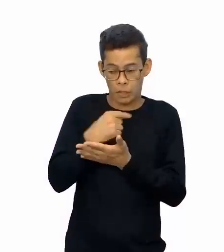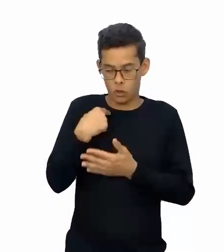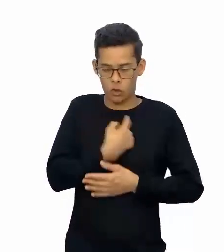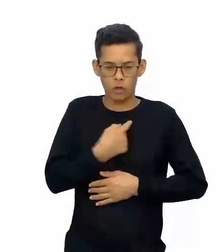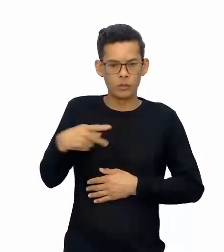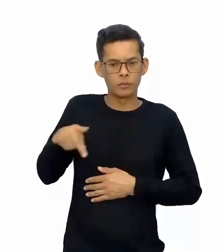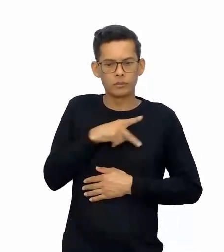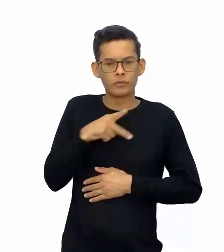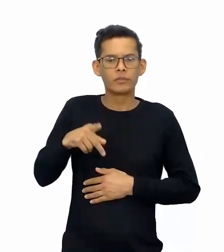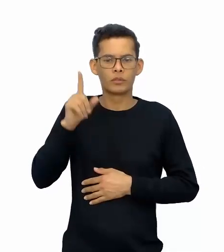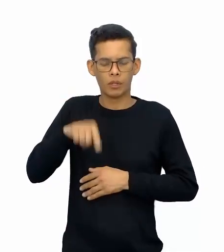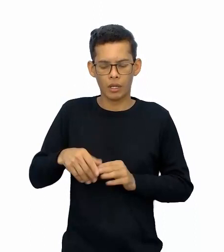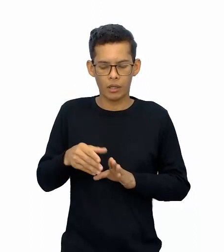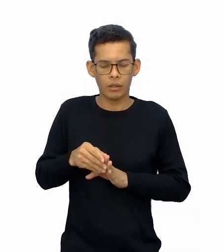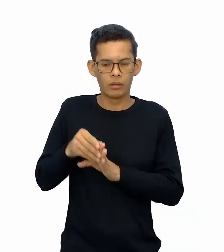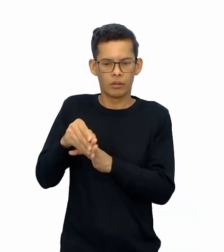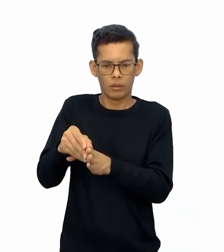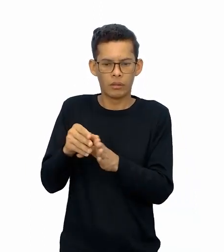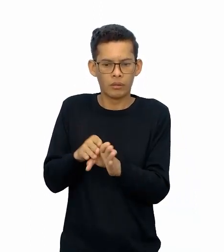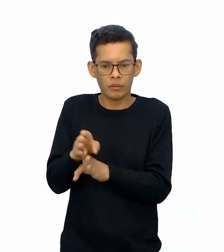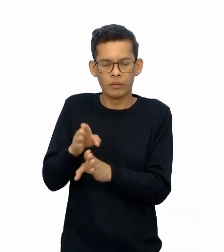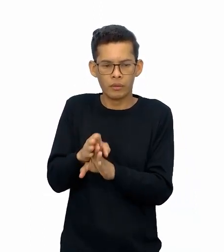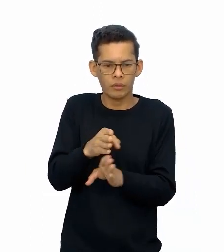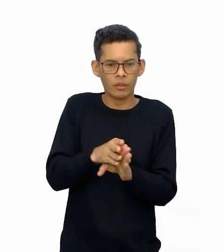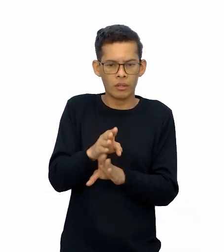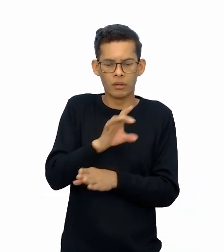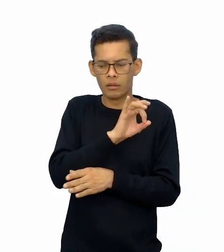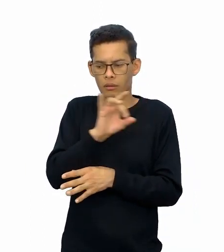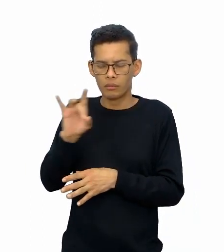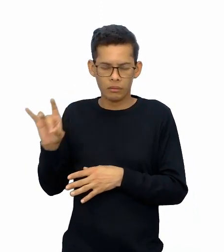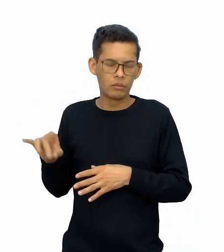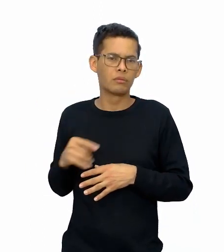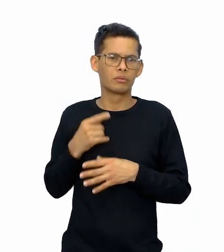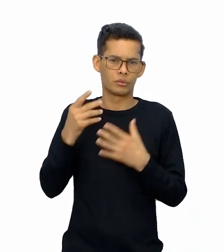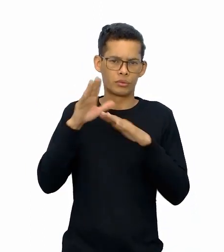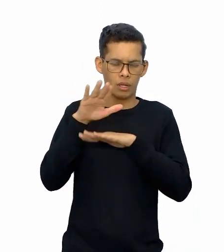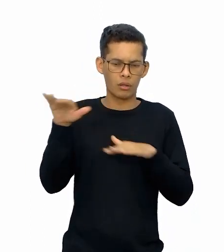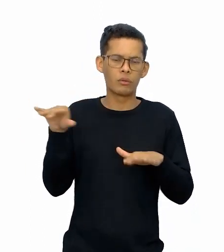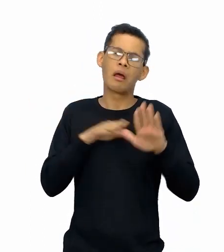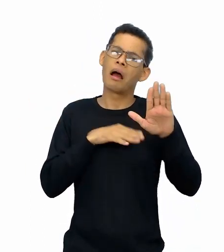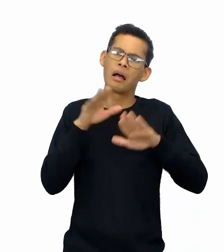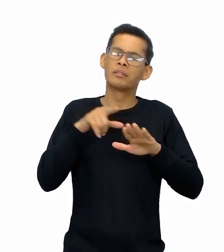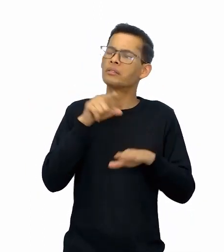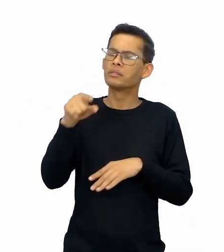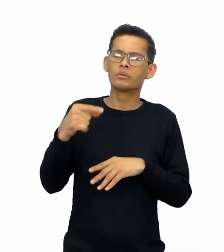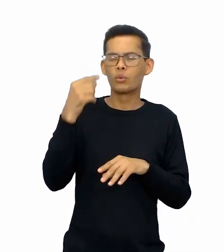mediadores da compreensão dos movimentos do sistema solar, que às vezes fica muito